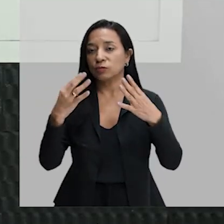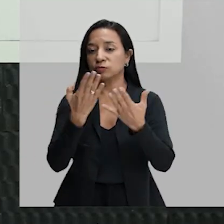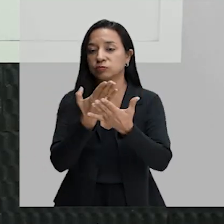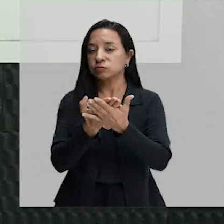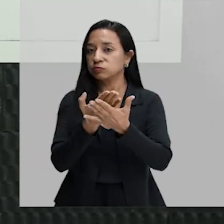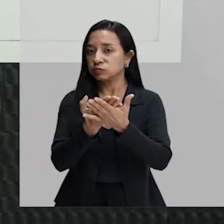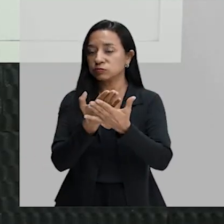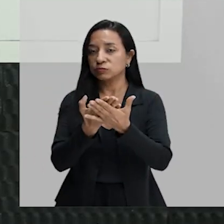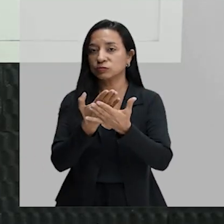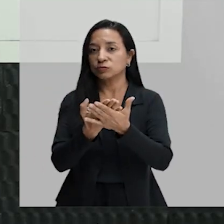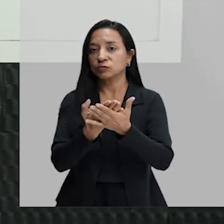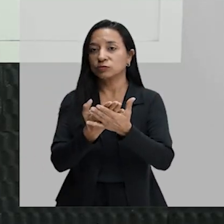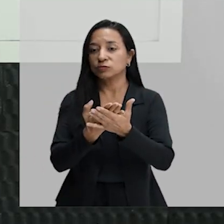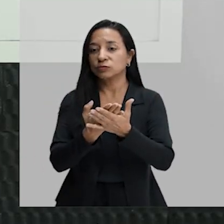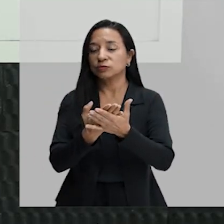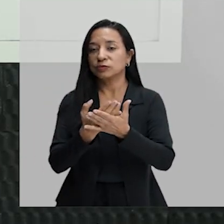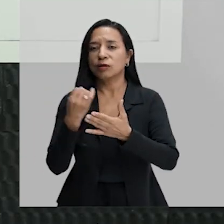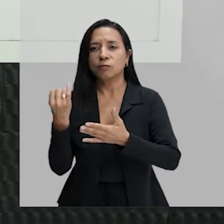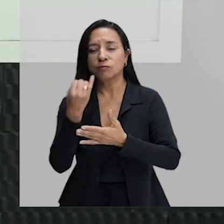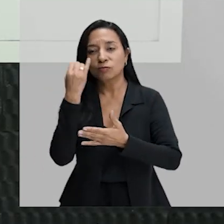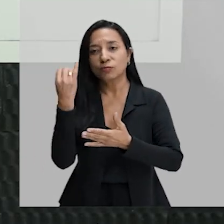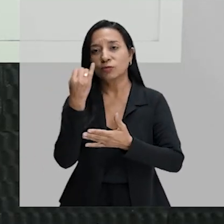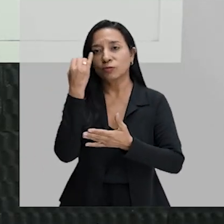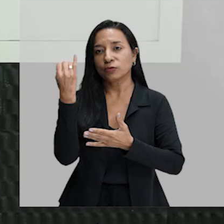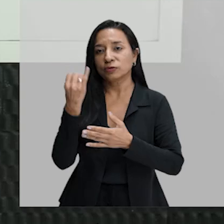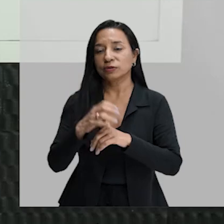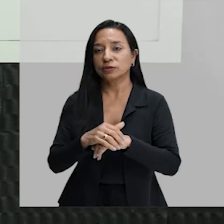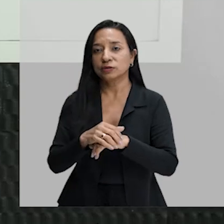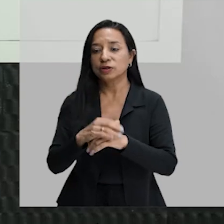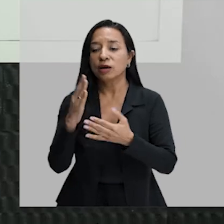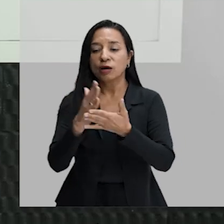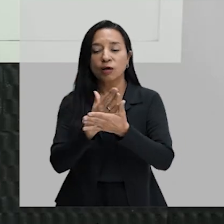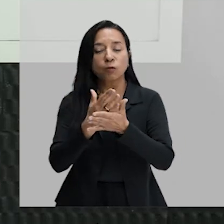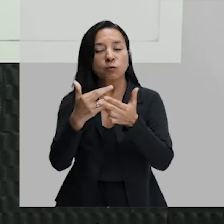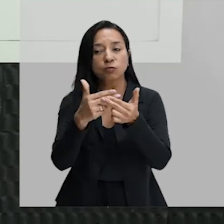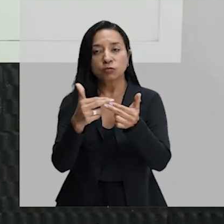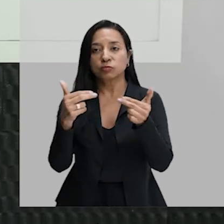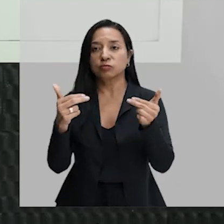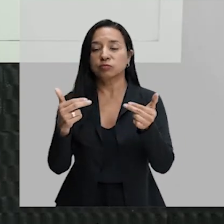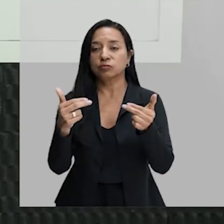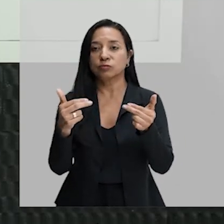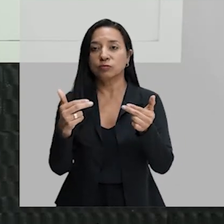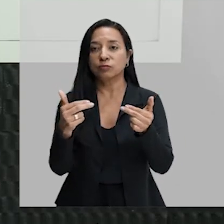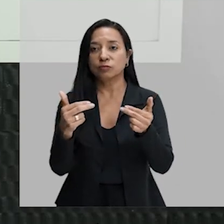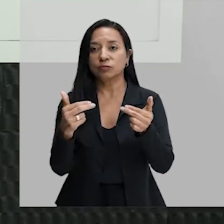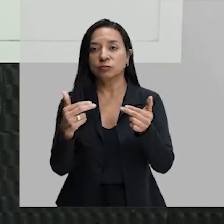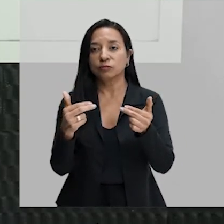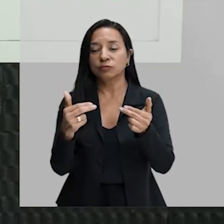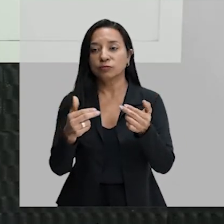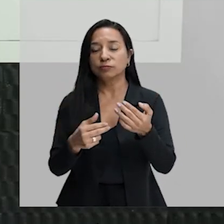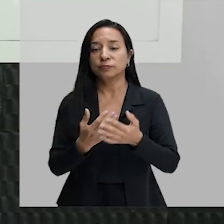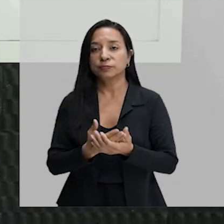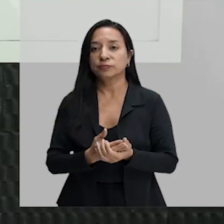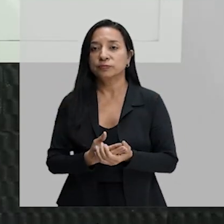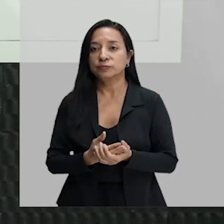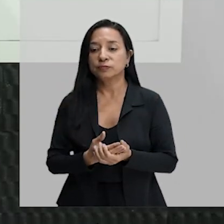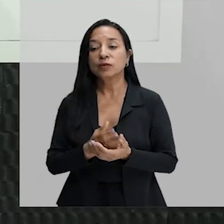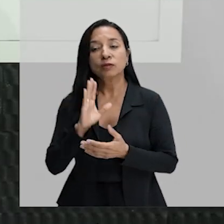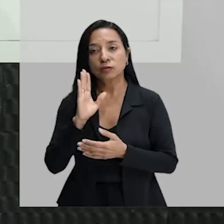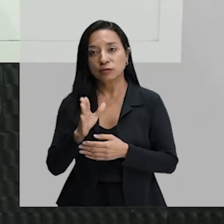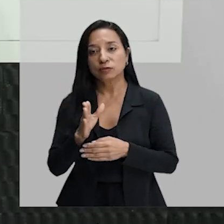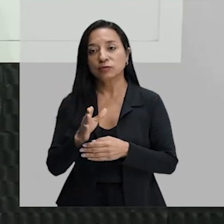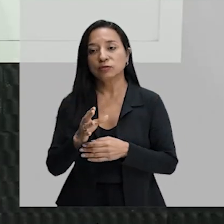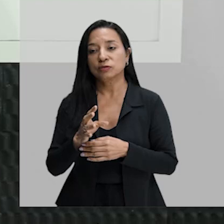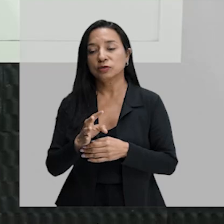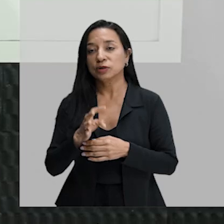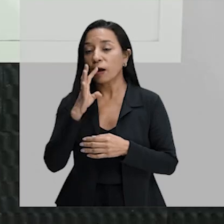aulinha, certo? Super interessante, dilatação dos líquidos. Algumas coisas, né, que vocês já perceberam aí no